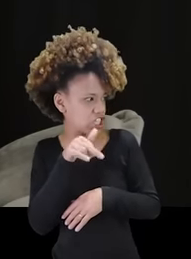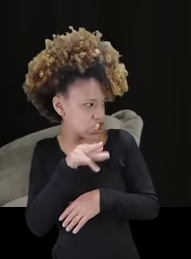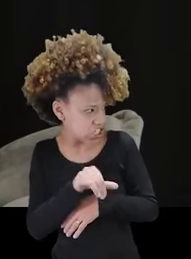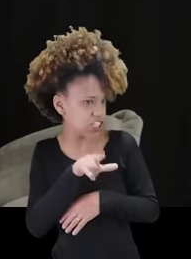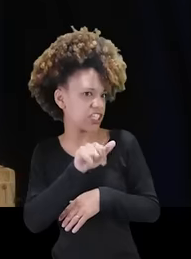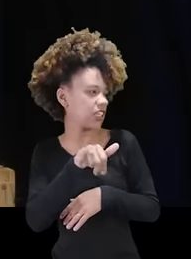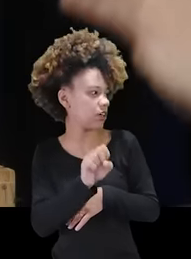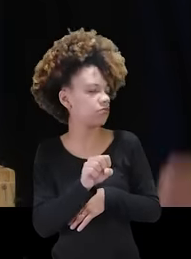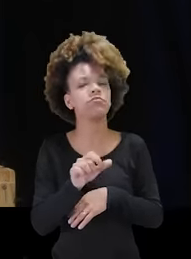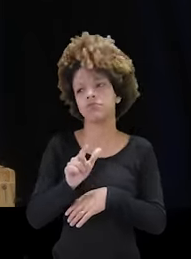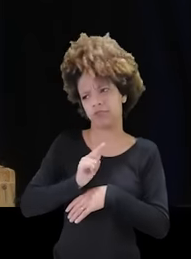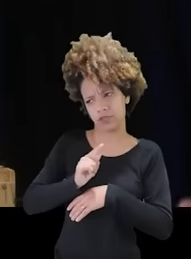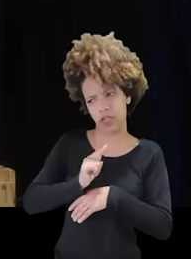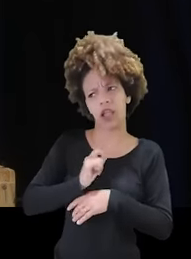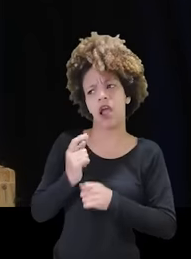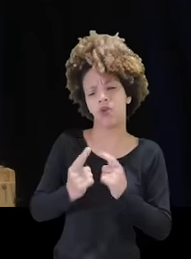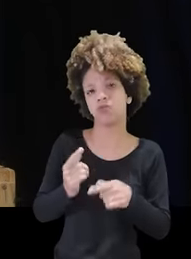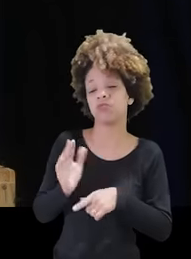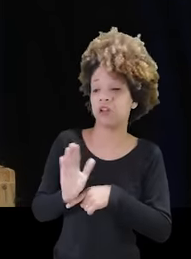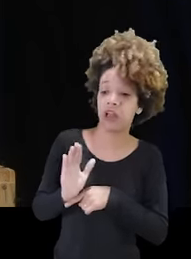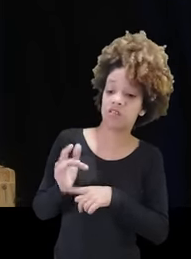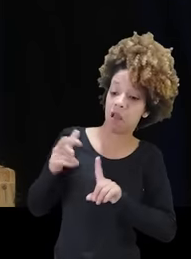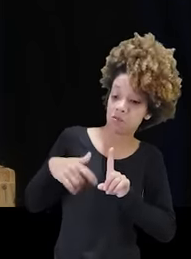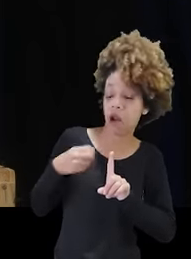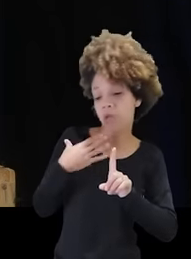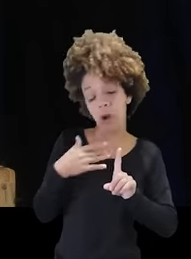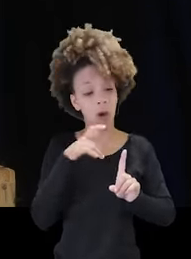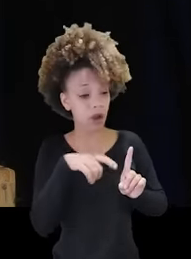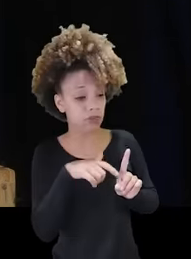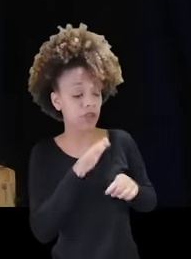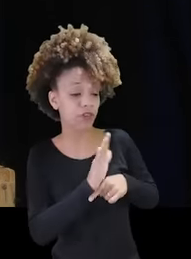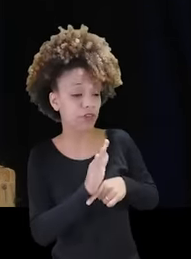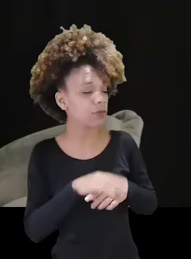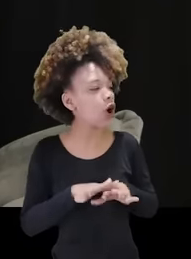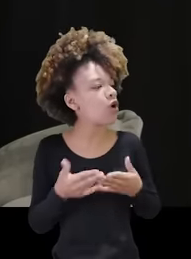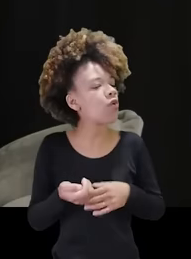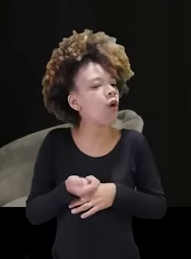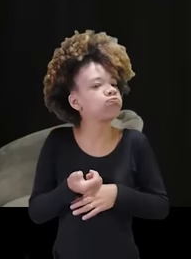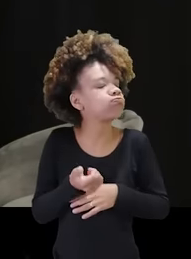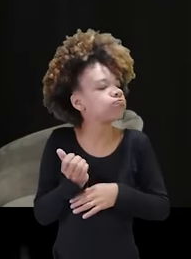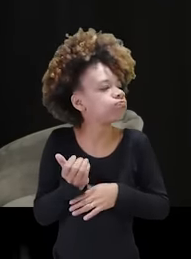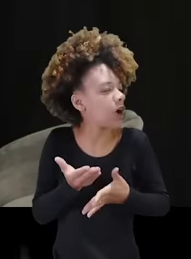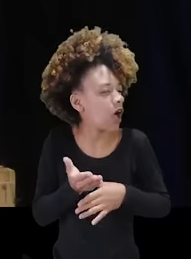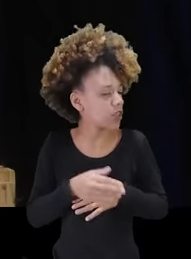assim nossa tem cura um cara mano Tem uns filmes que ah é o ator é bom esse ator que faz filme desse tipo